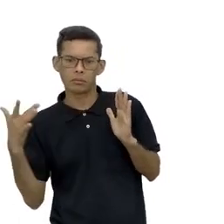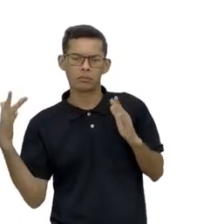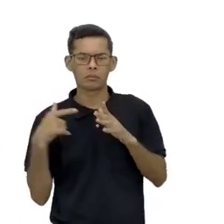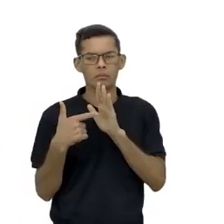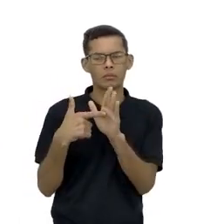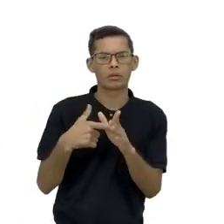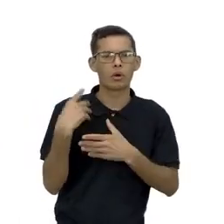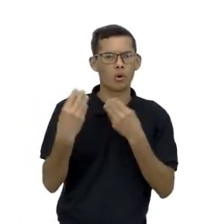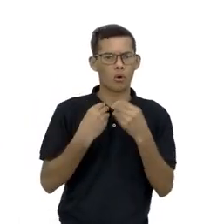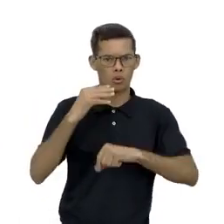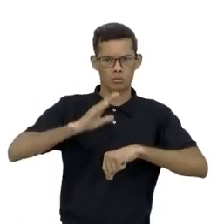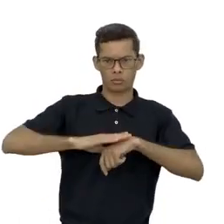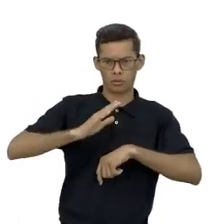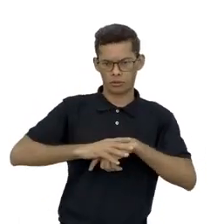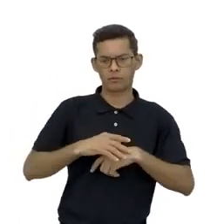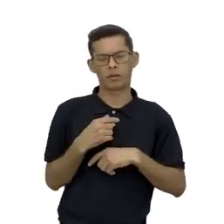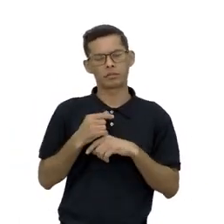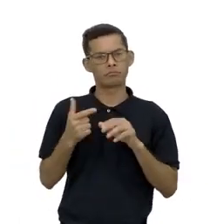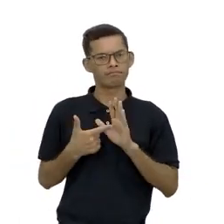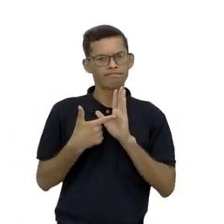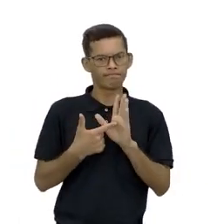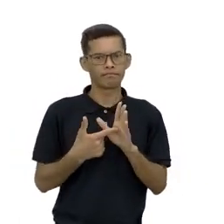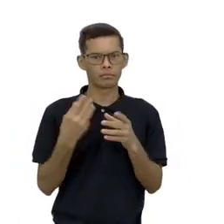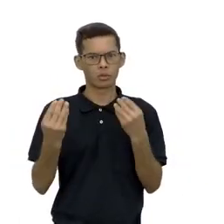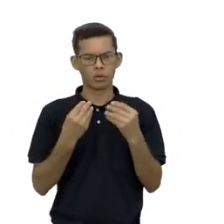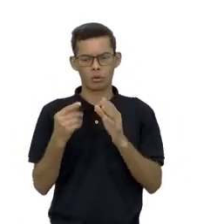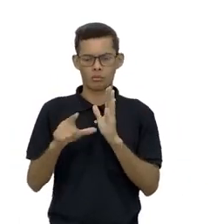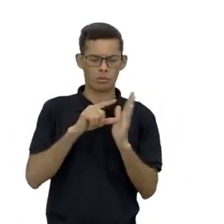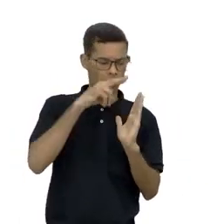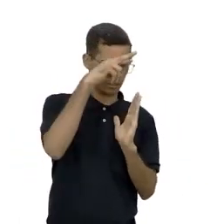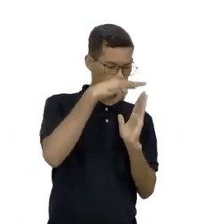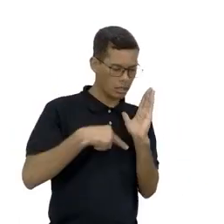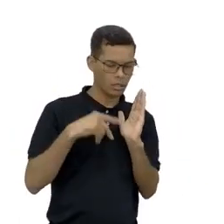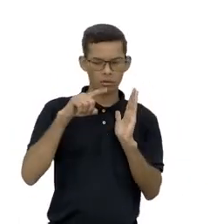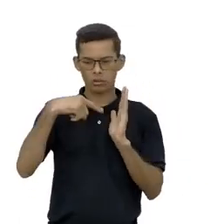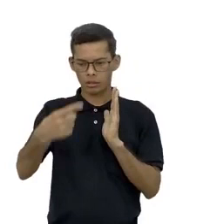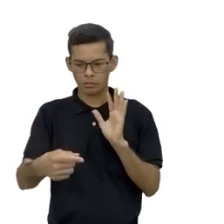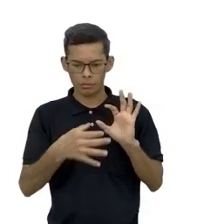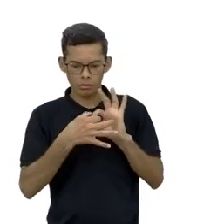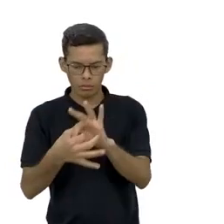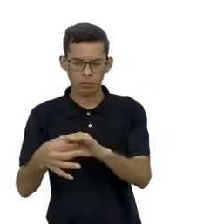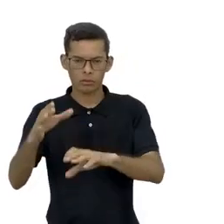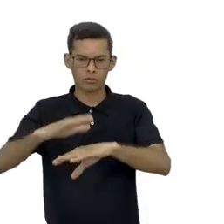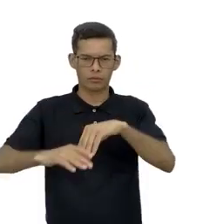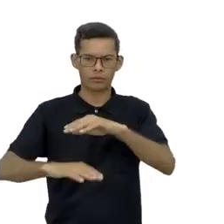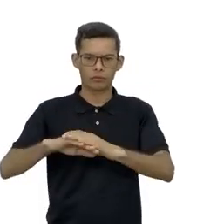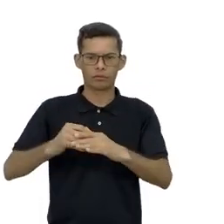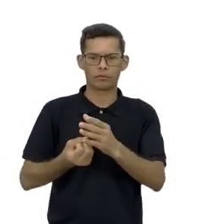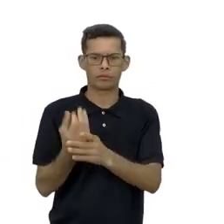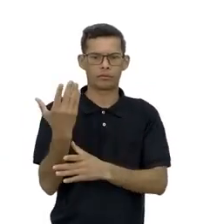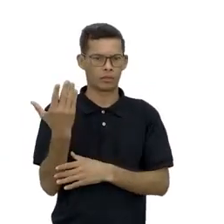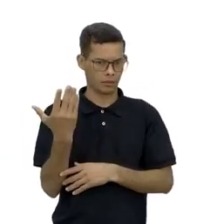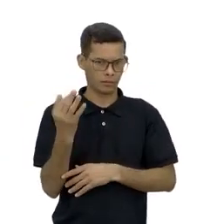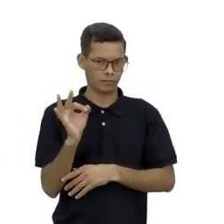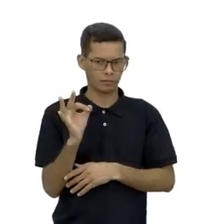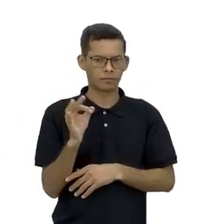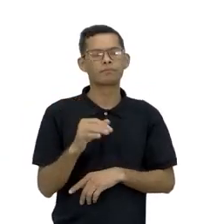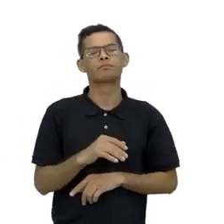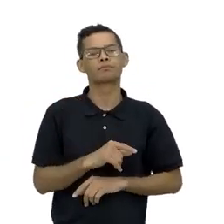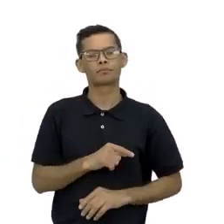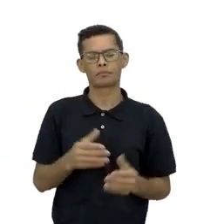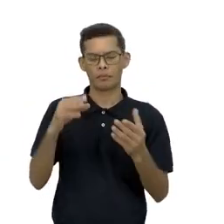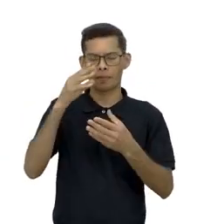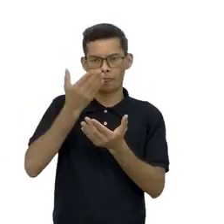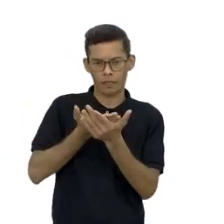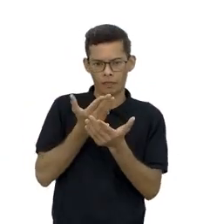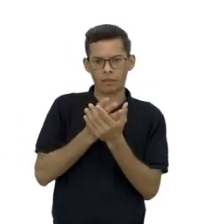fazê-la, evidenciando a relação entre o que foi lido e o que foi realizado. Por fim, nessa aula, os